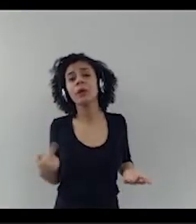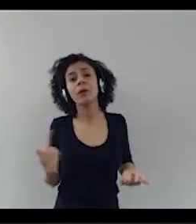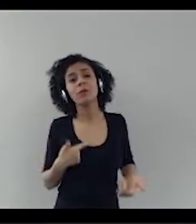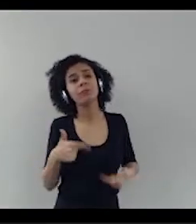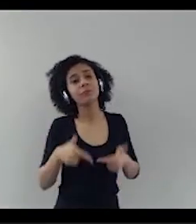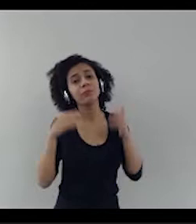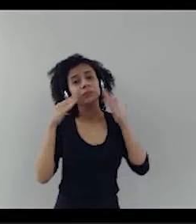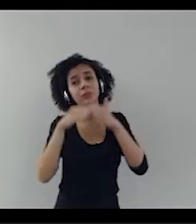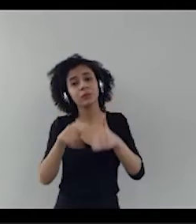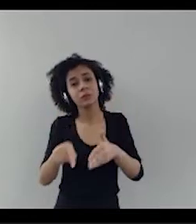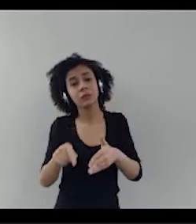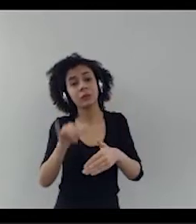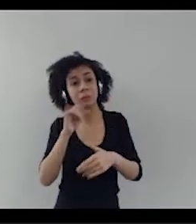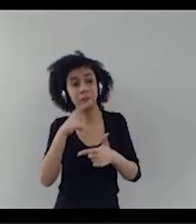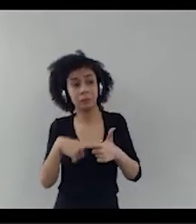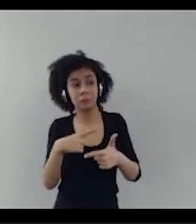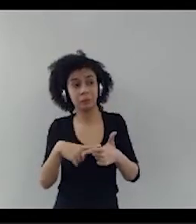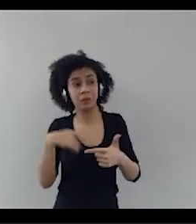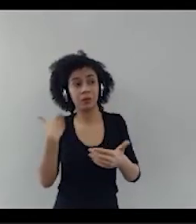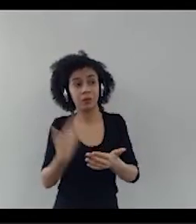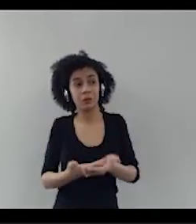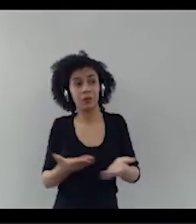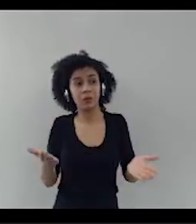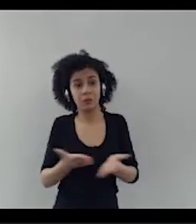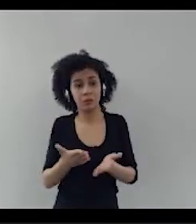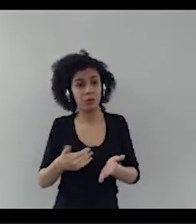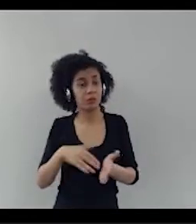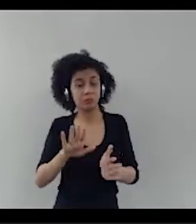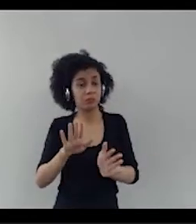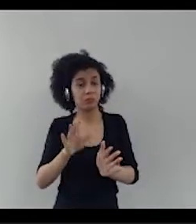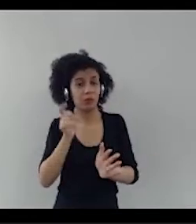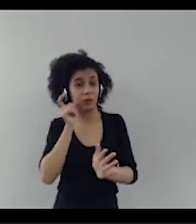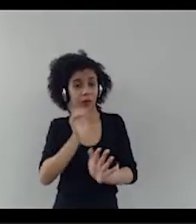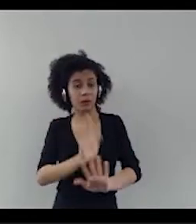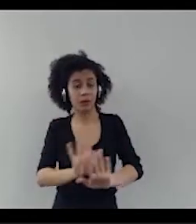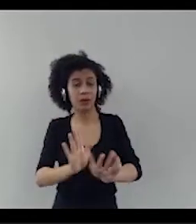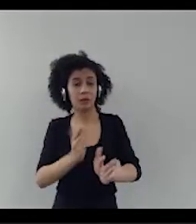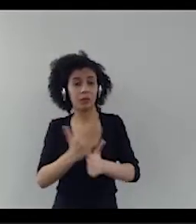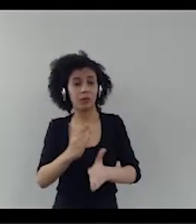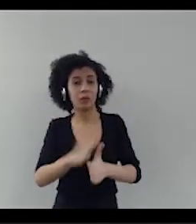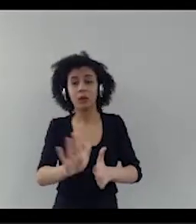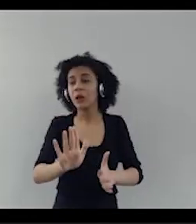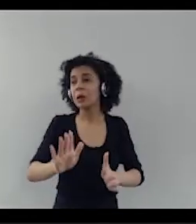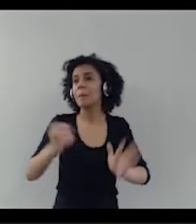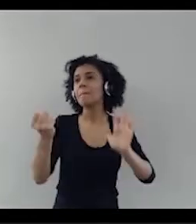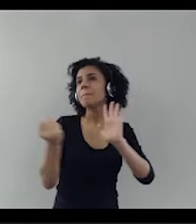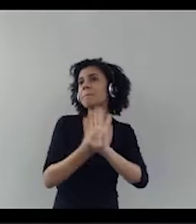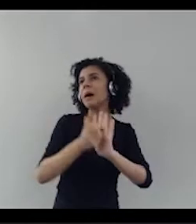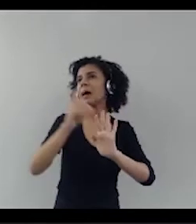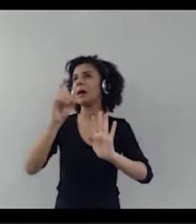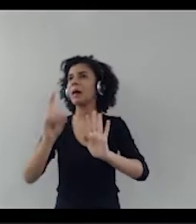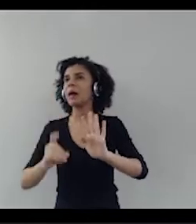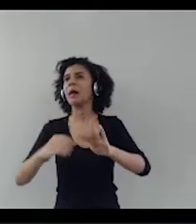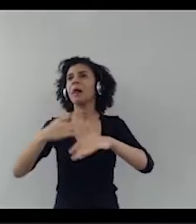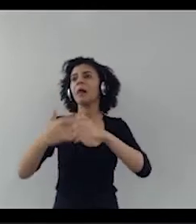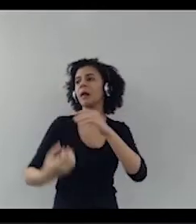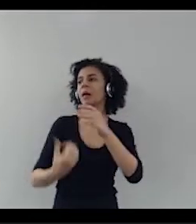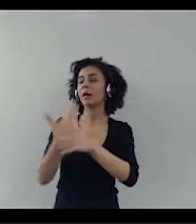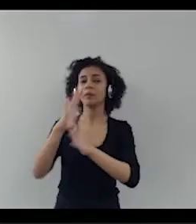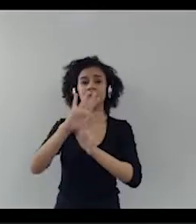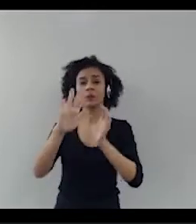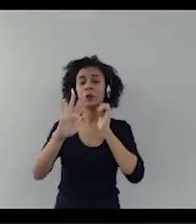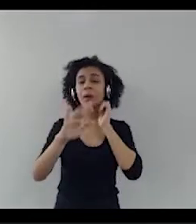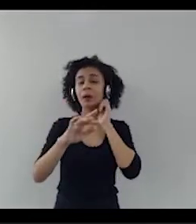em função disso, porque até agora, e não interessa os marcos e as diretrizes e os princípios,